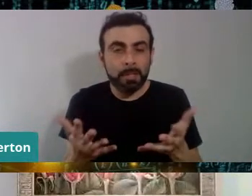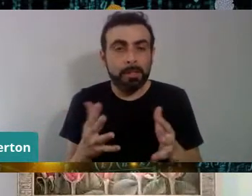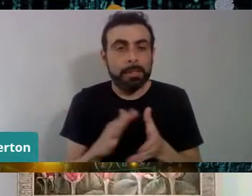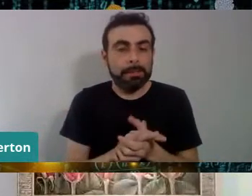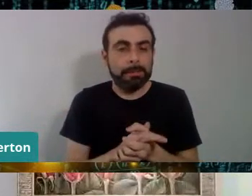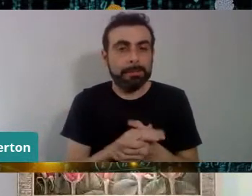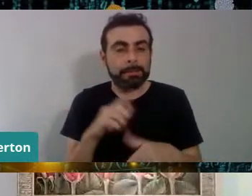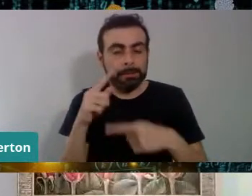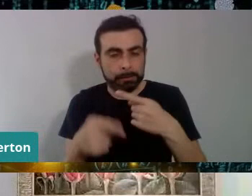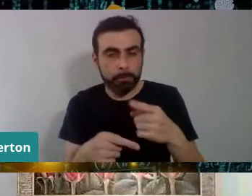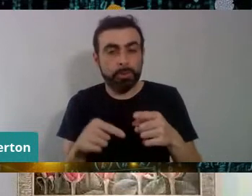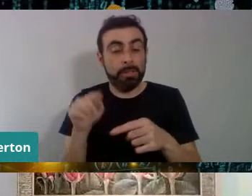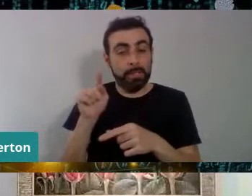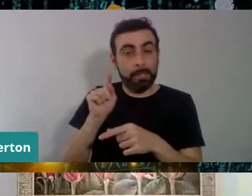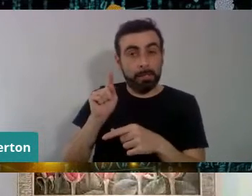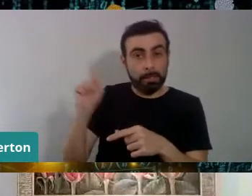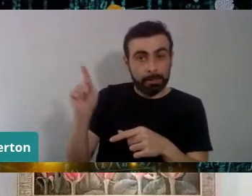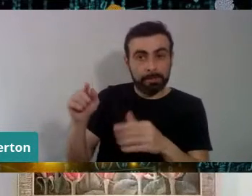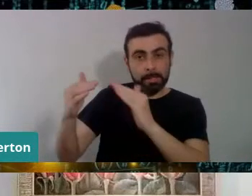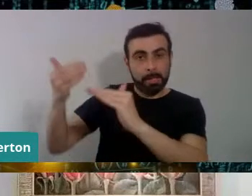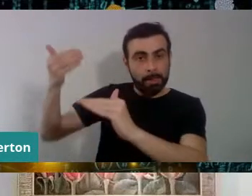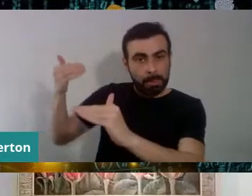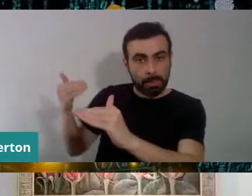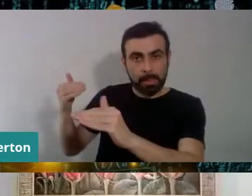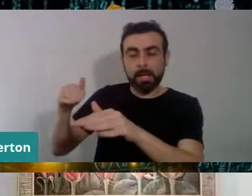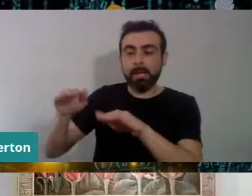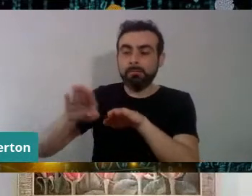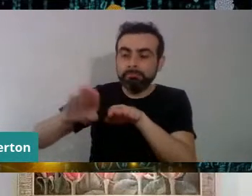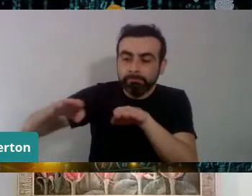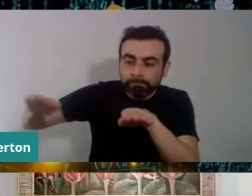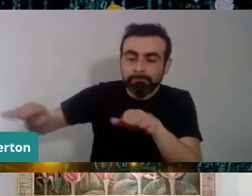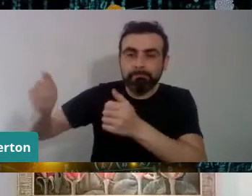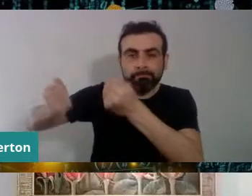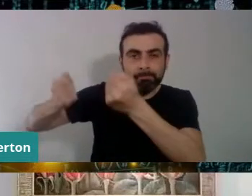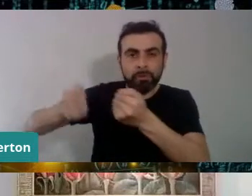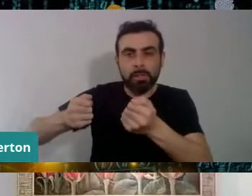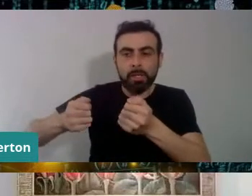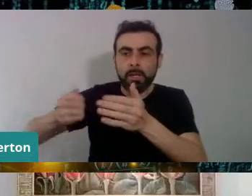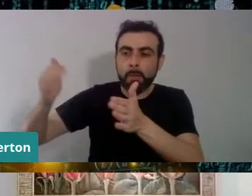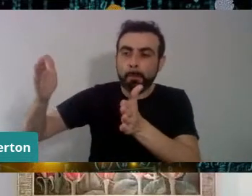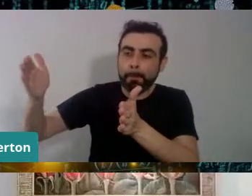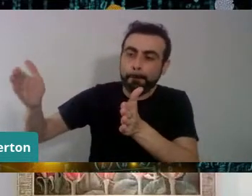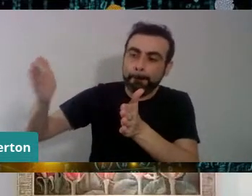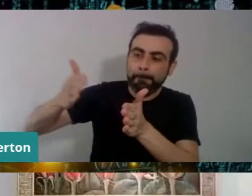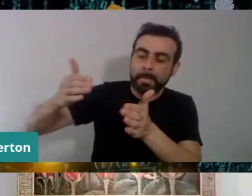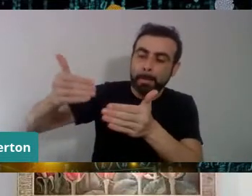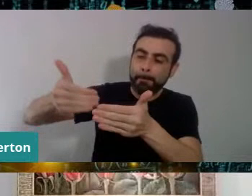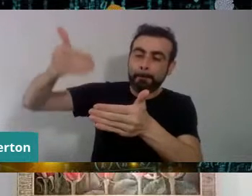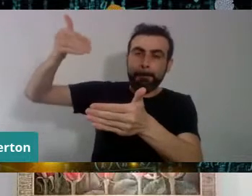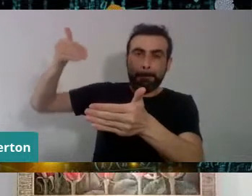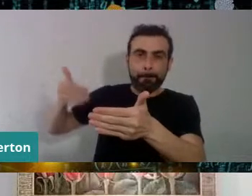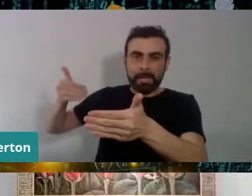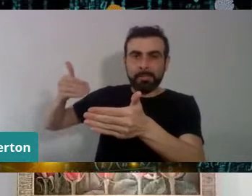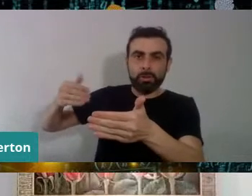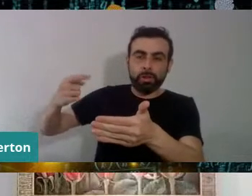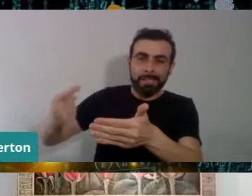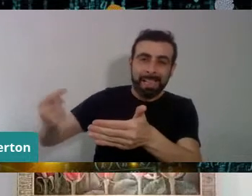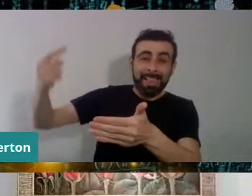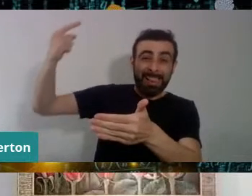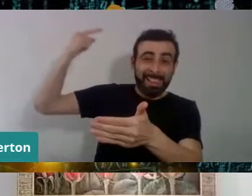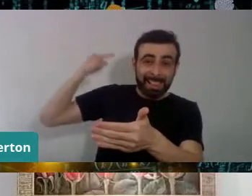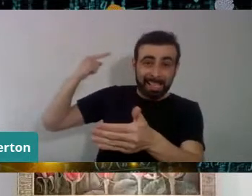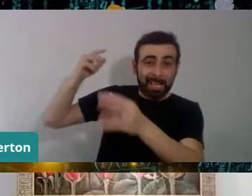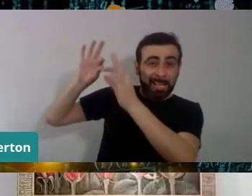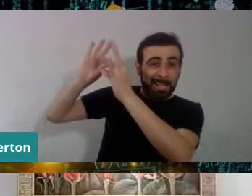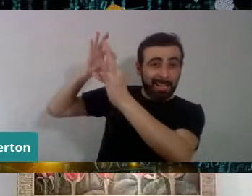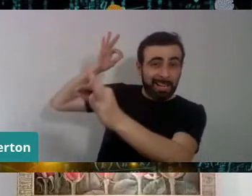aquele estacionamento, a gente usou só uma parte do terreno, né? Porque depois tinha outra parte lá de trás, que hoje ainda